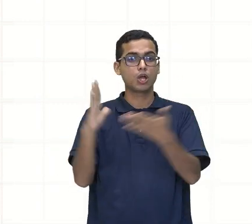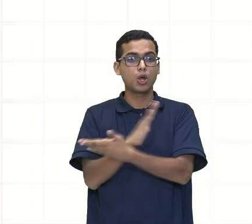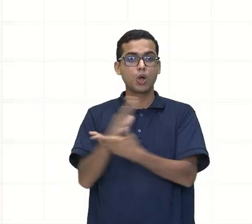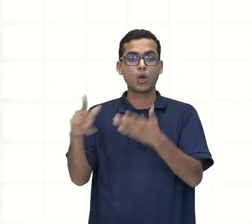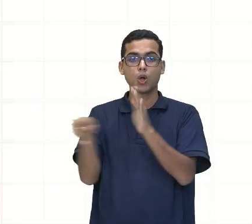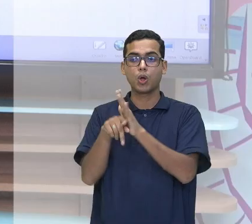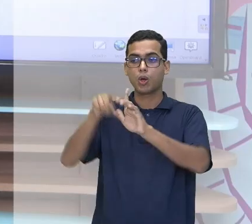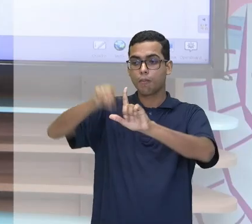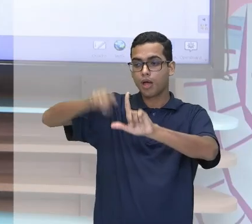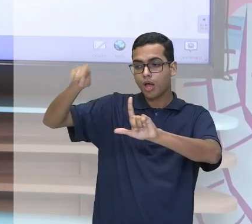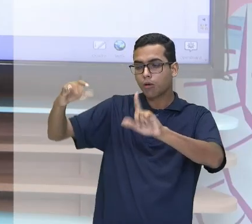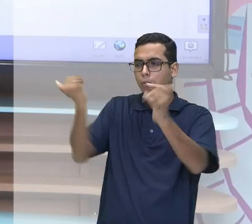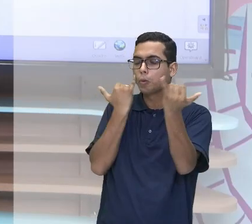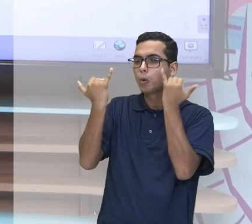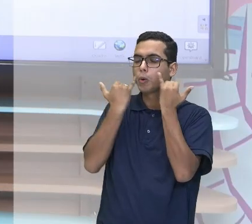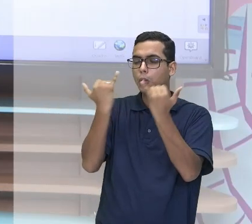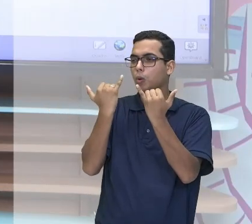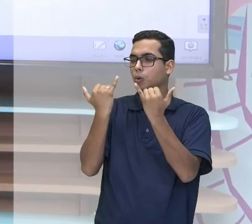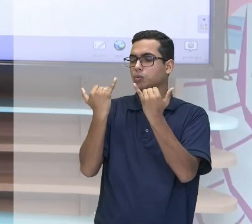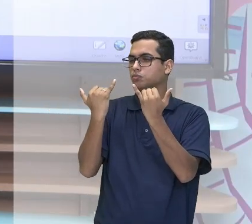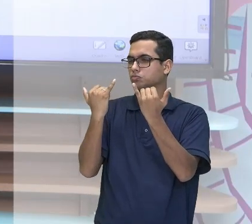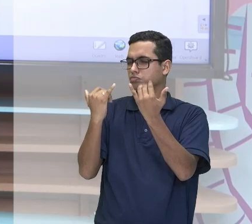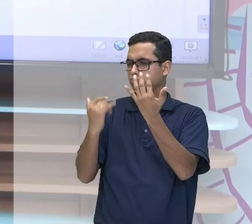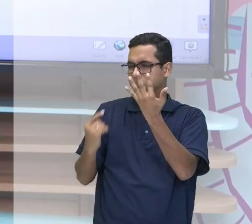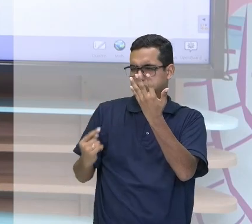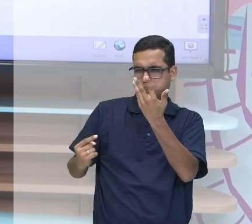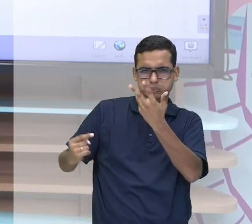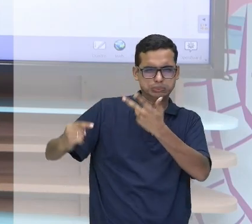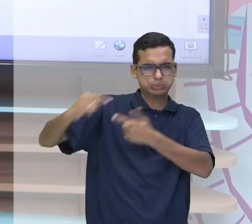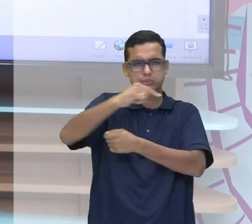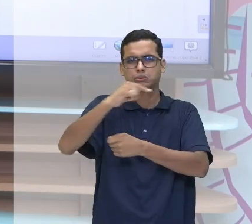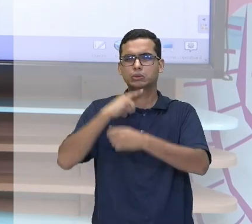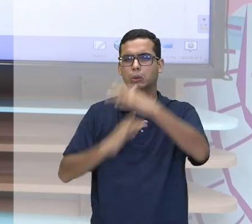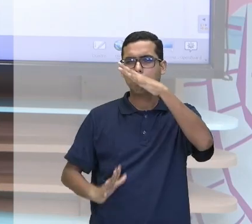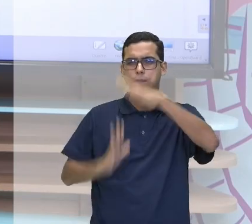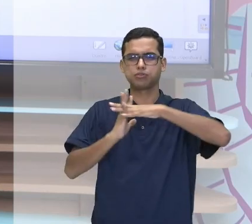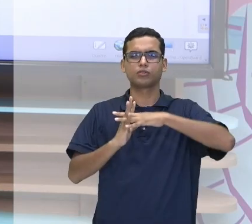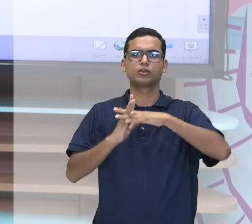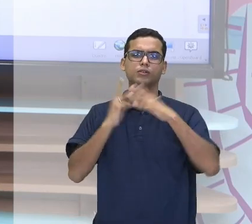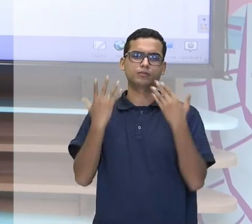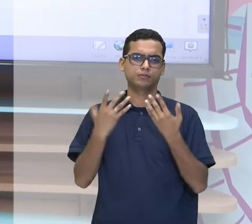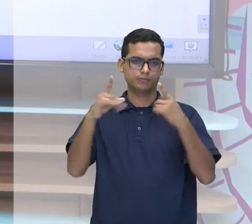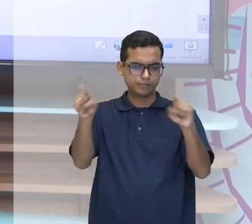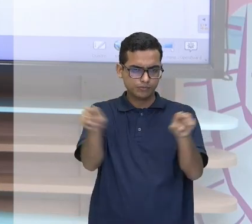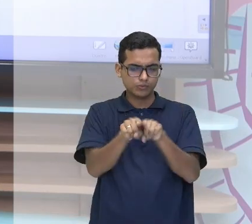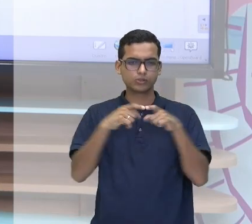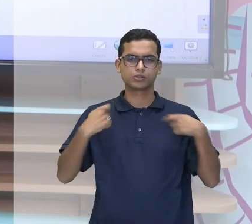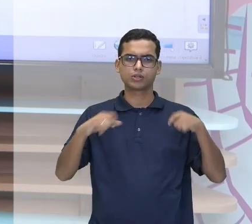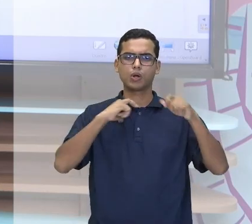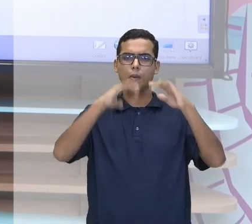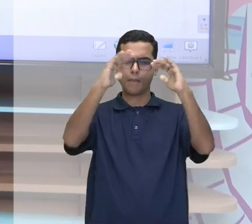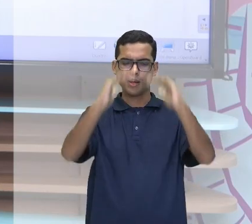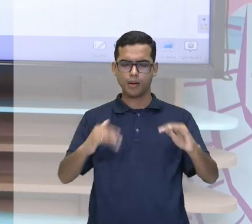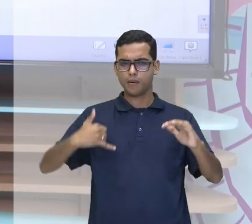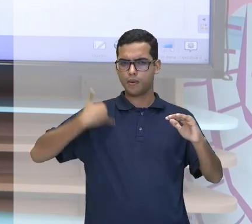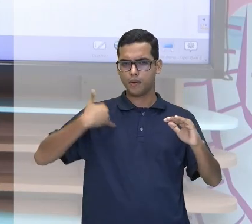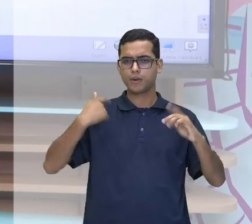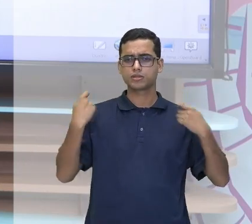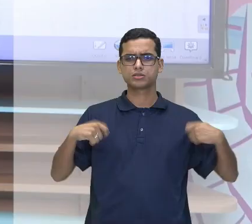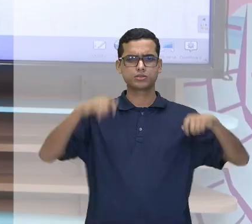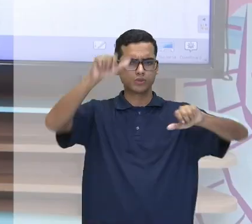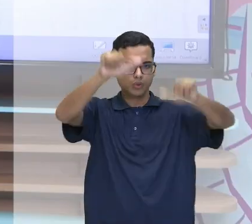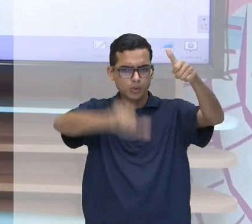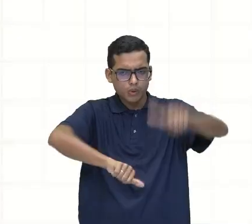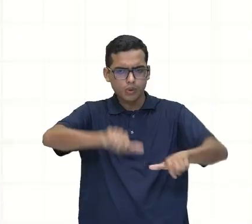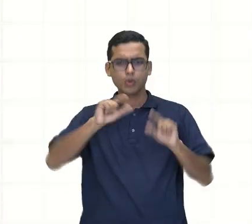muita informação. Então, nós temos aí a pirâmide etária brasileira. Então, o que a gente precisa analisar? Nós temos aí que a